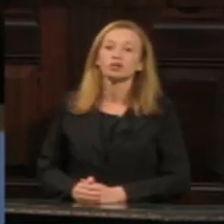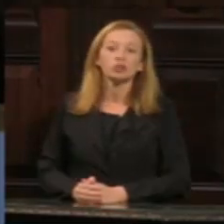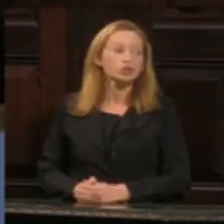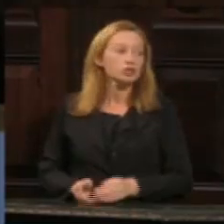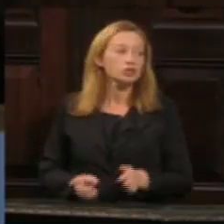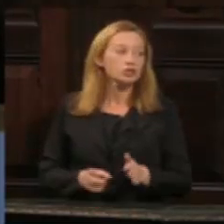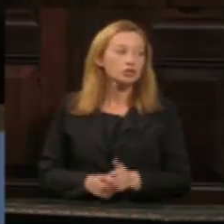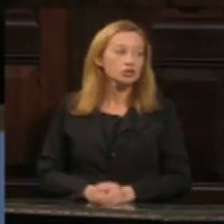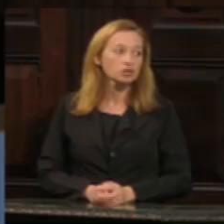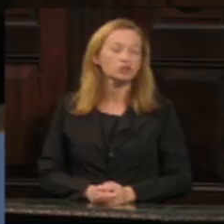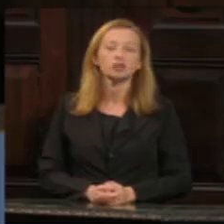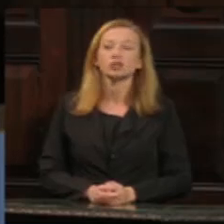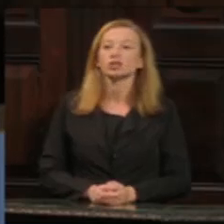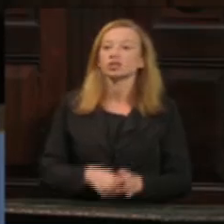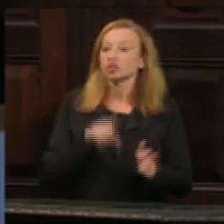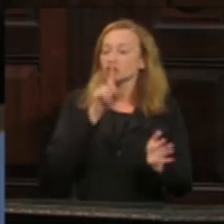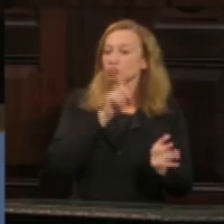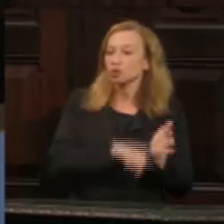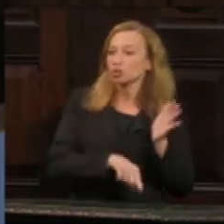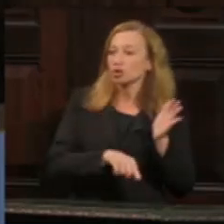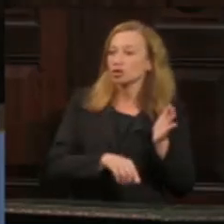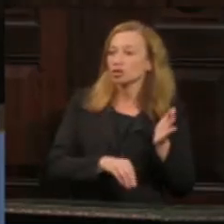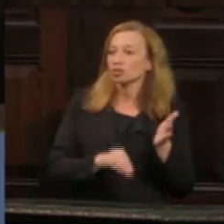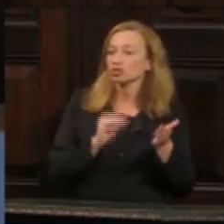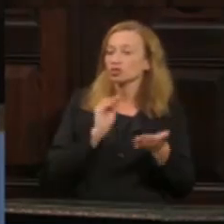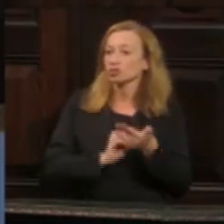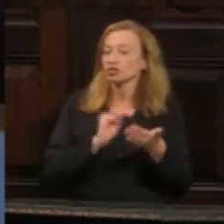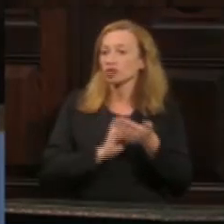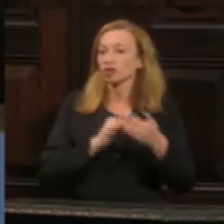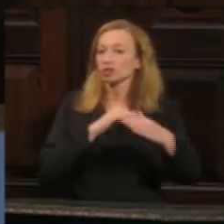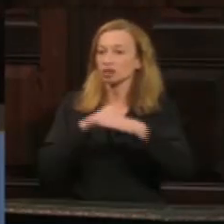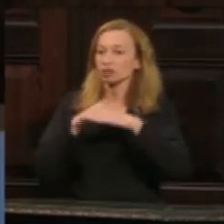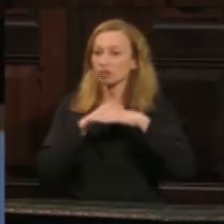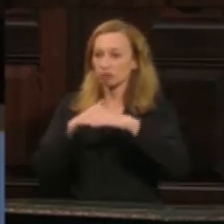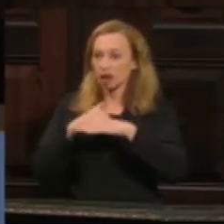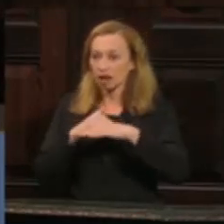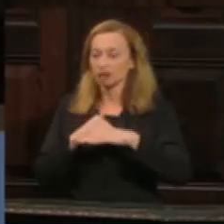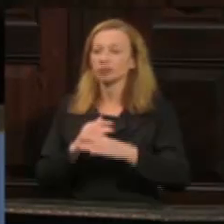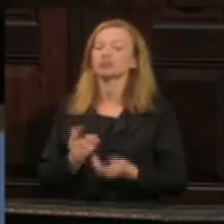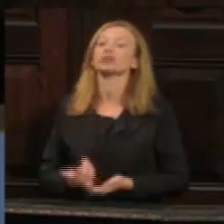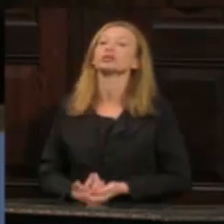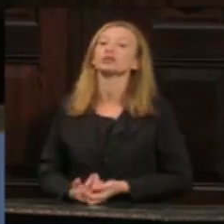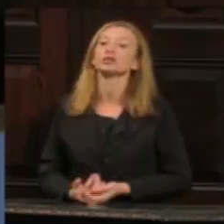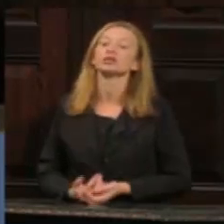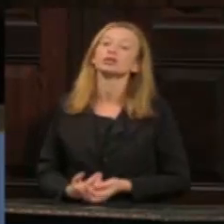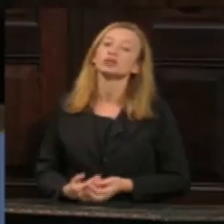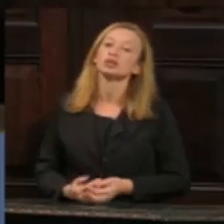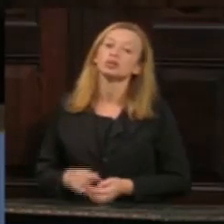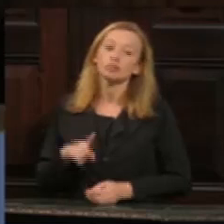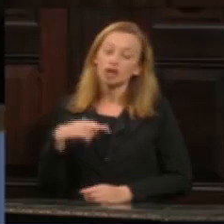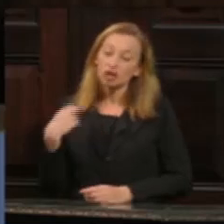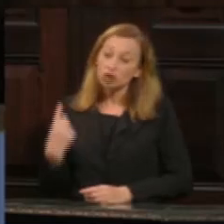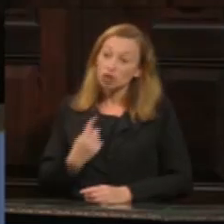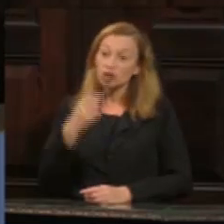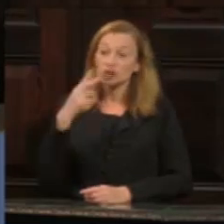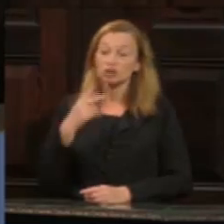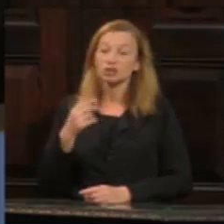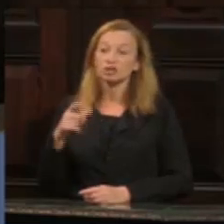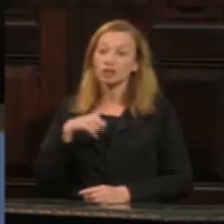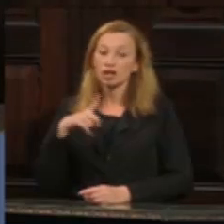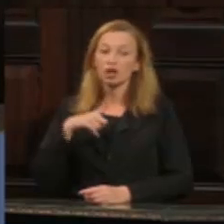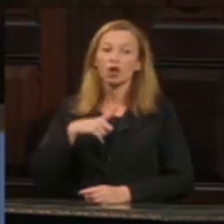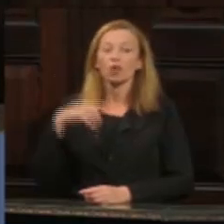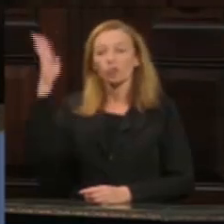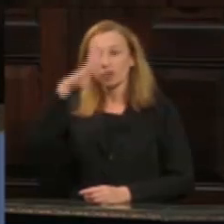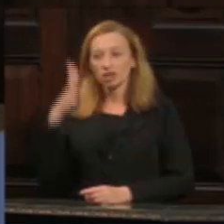de desigualdades sociais e regionais, para termos um Brasil e um Estado